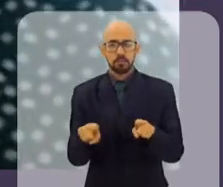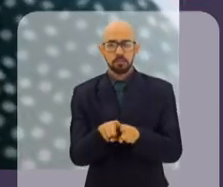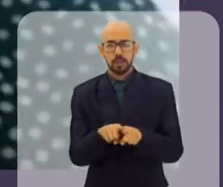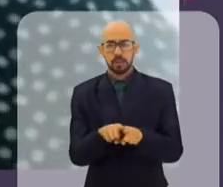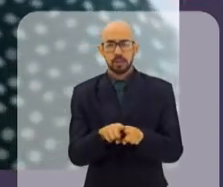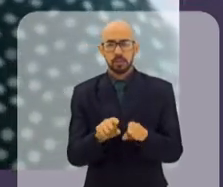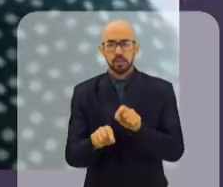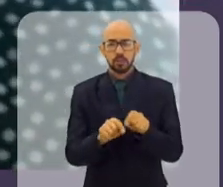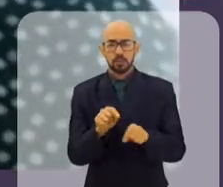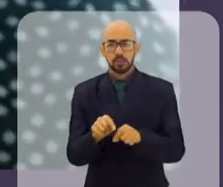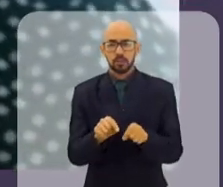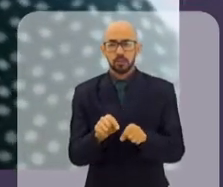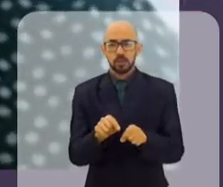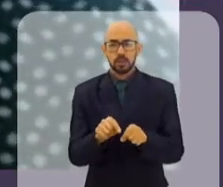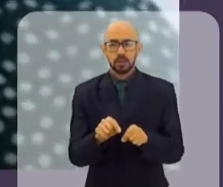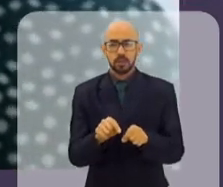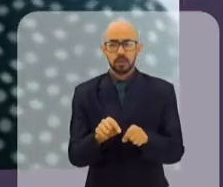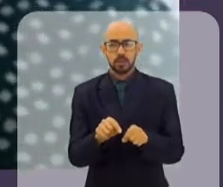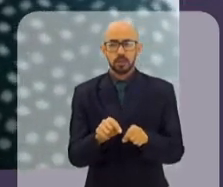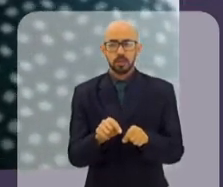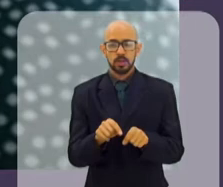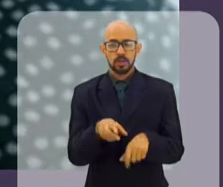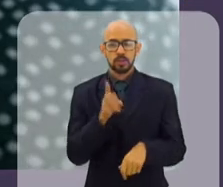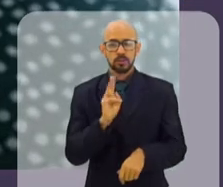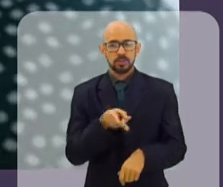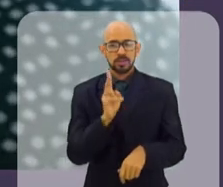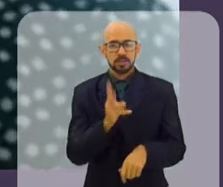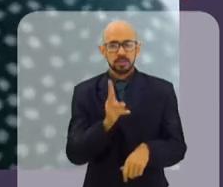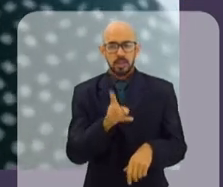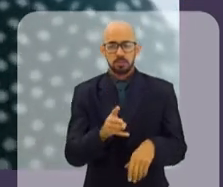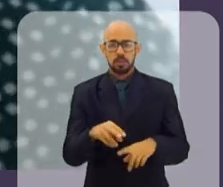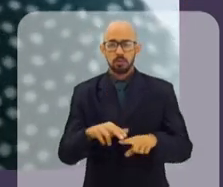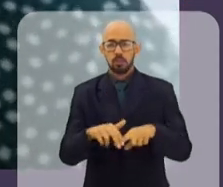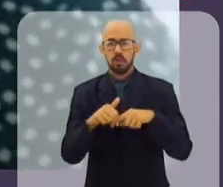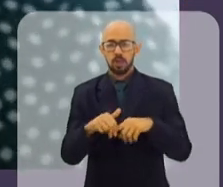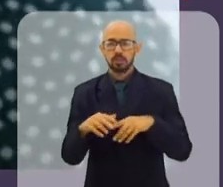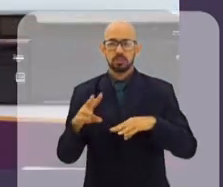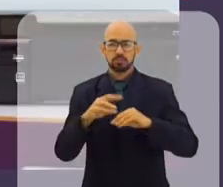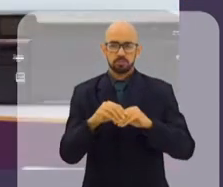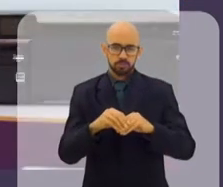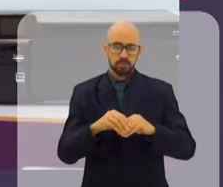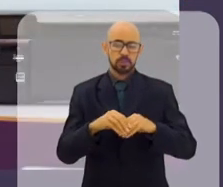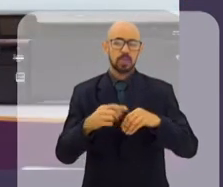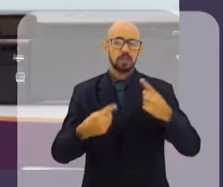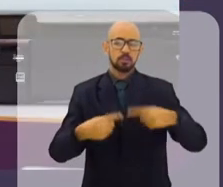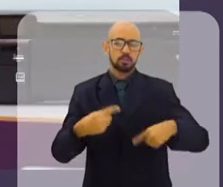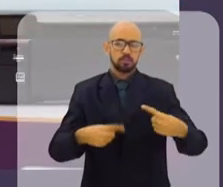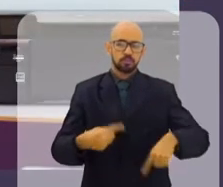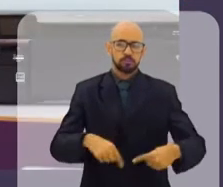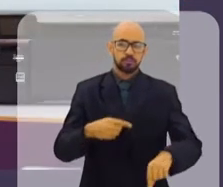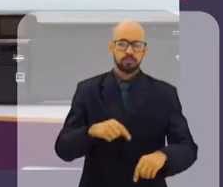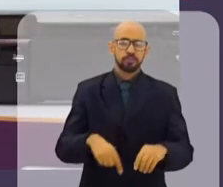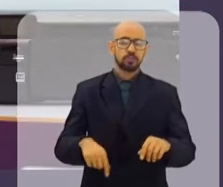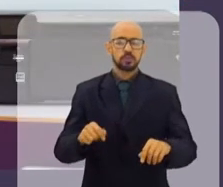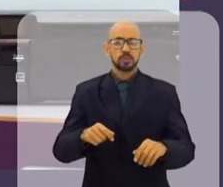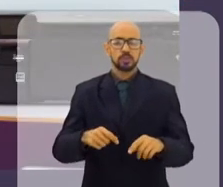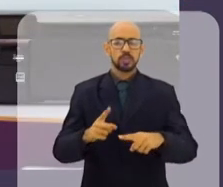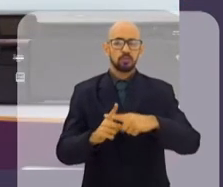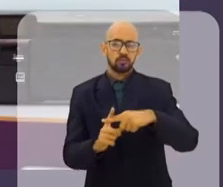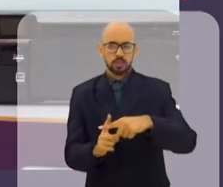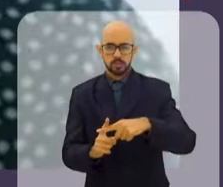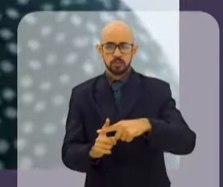também resultado, consequência da implementação da política de ações afirmativas na